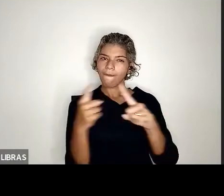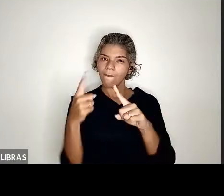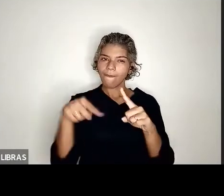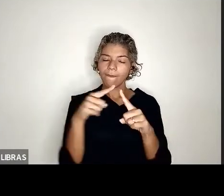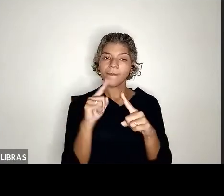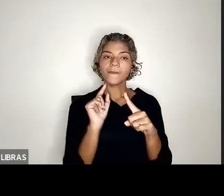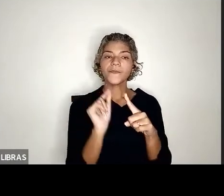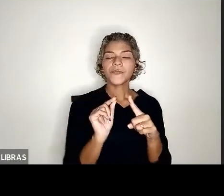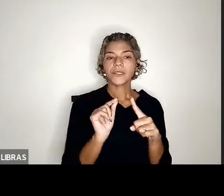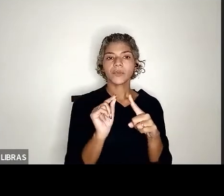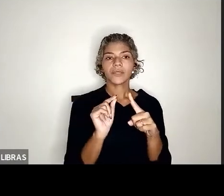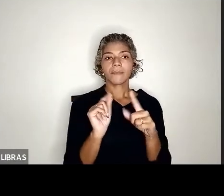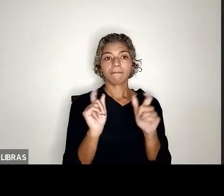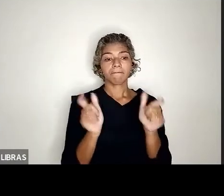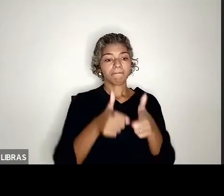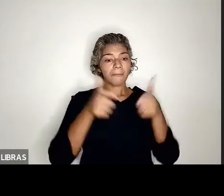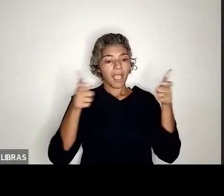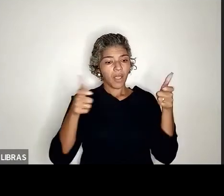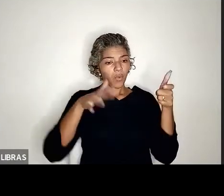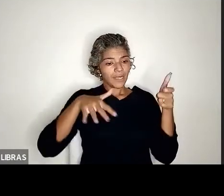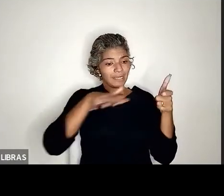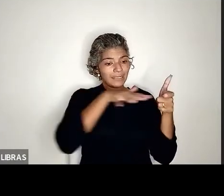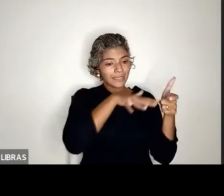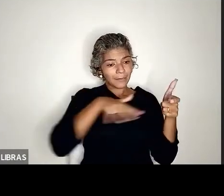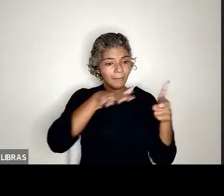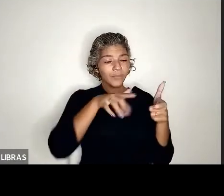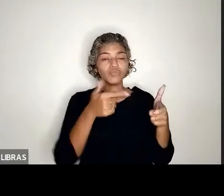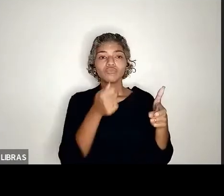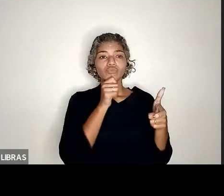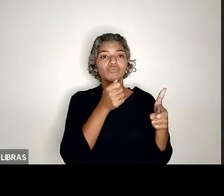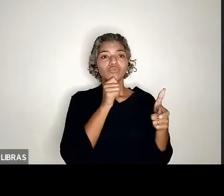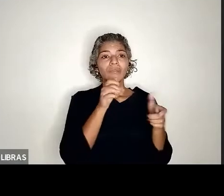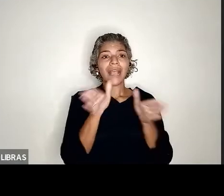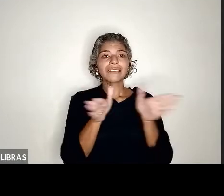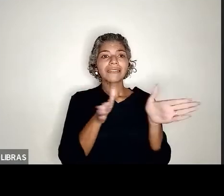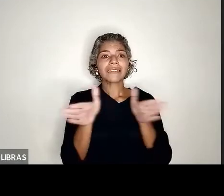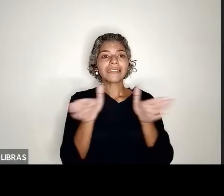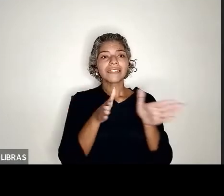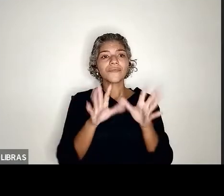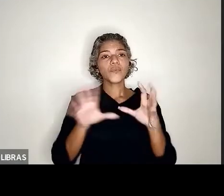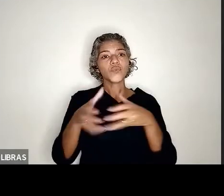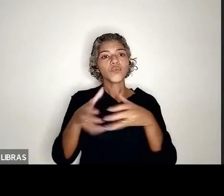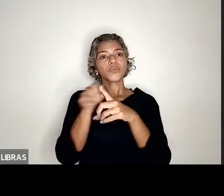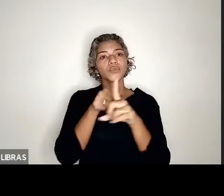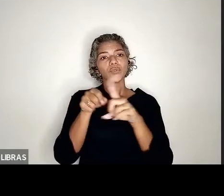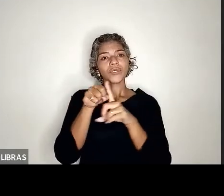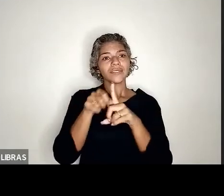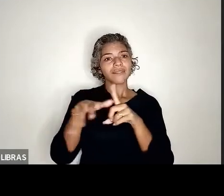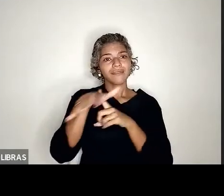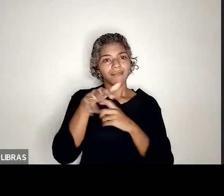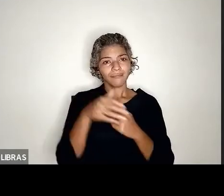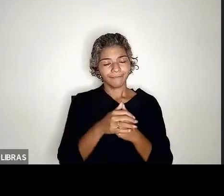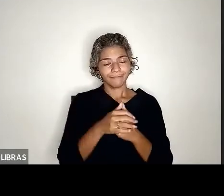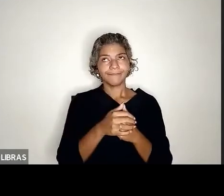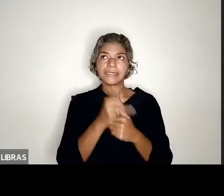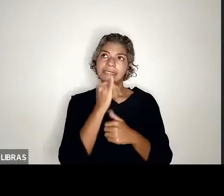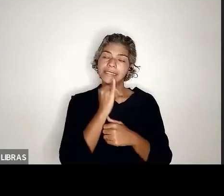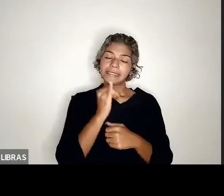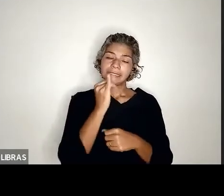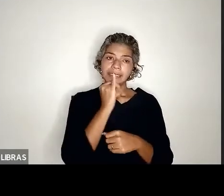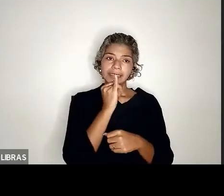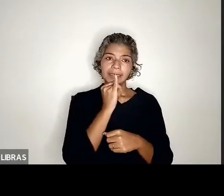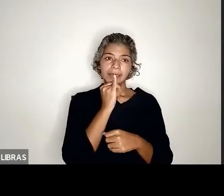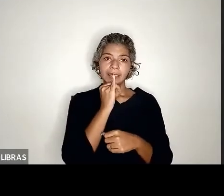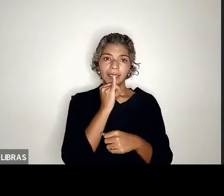parte dos nossos espaços eles não são acessíveis a determinados grupos sociais. Eu não posso deixar de pontuar que esse CIENCE,